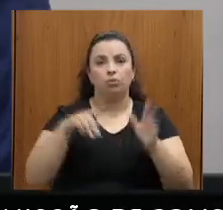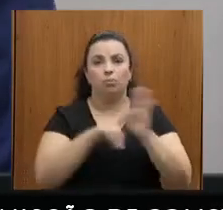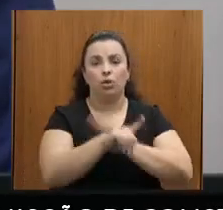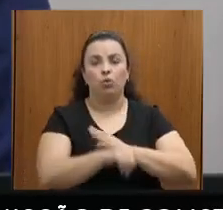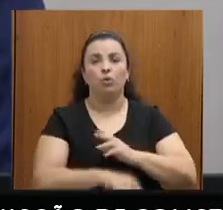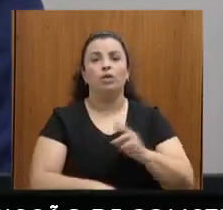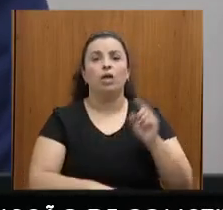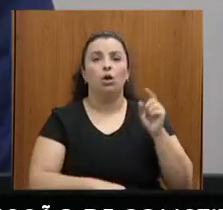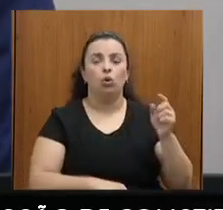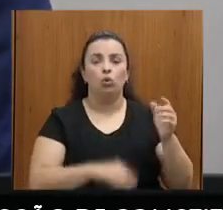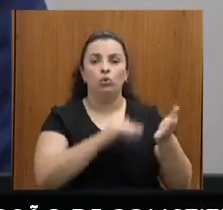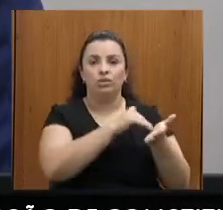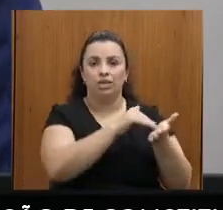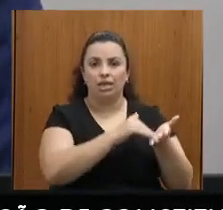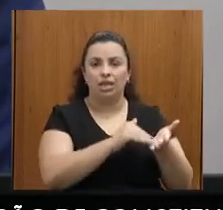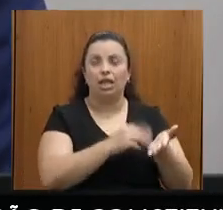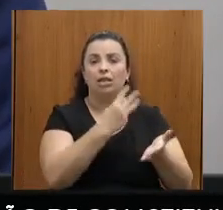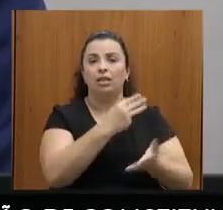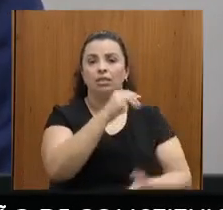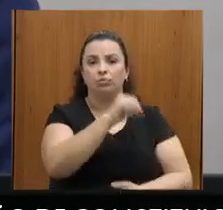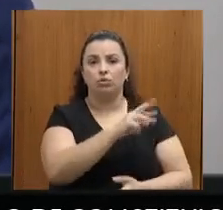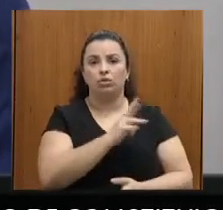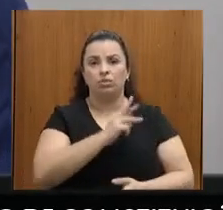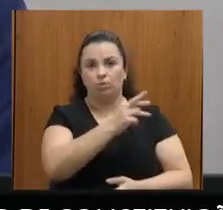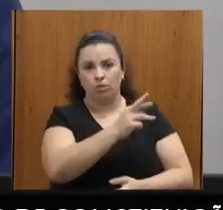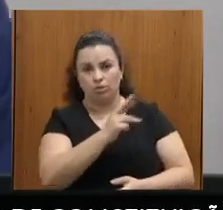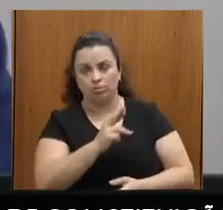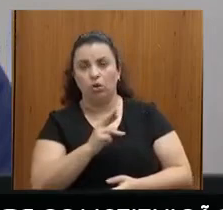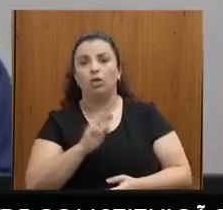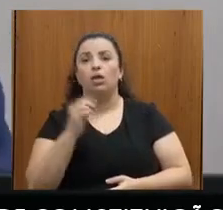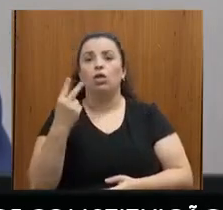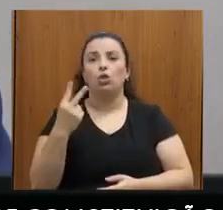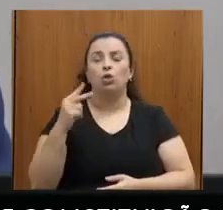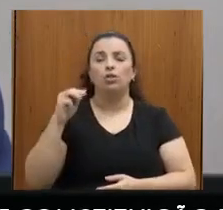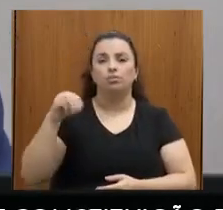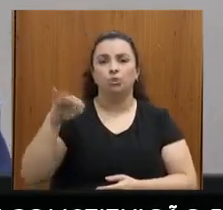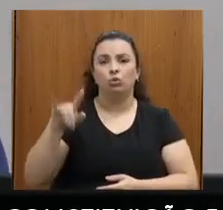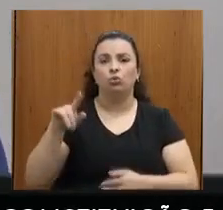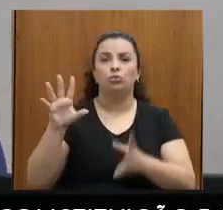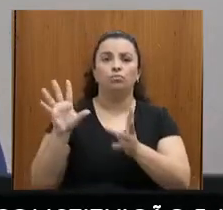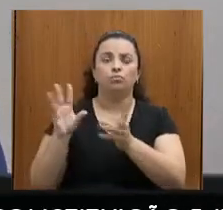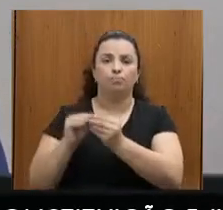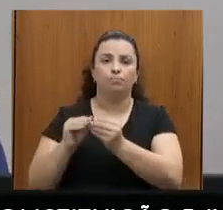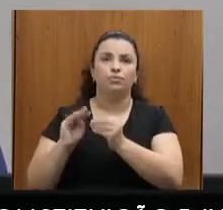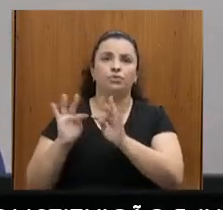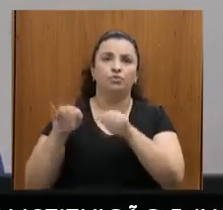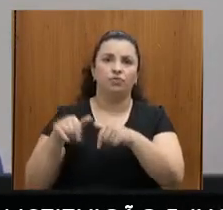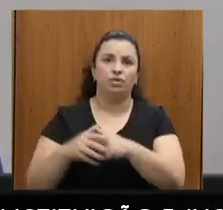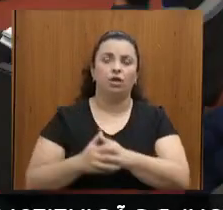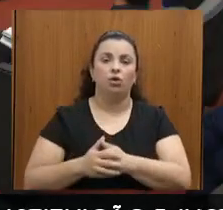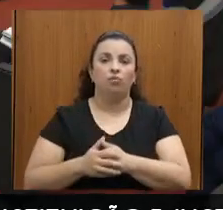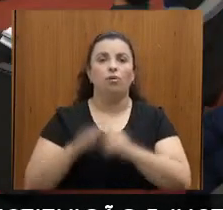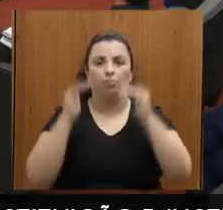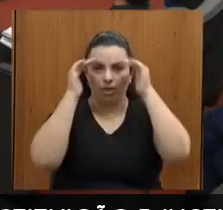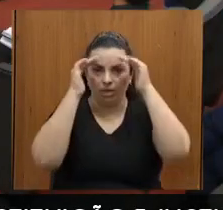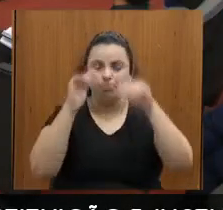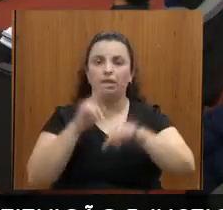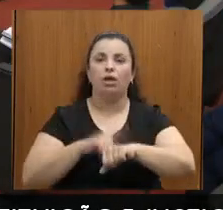secretária, no caso, responderem, e dois minutos para a réplica. Vamos tentar todo mundo respeitar o relógio.